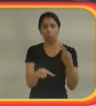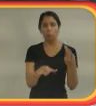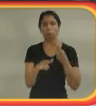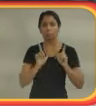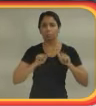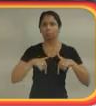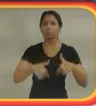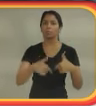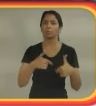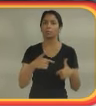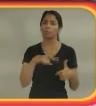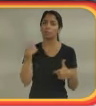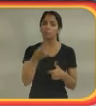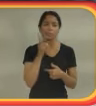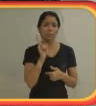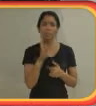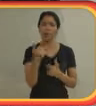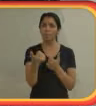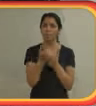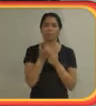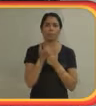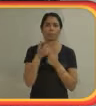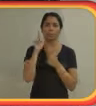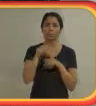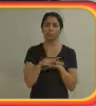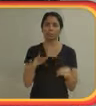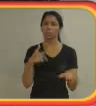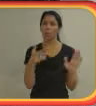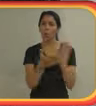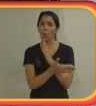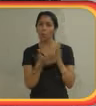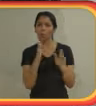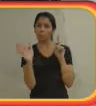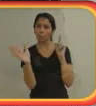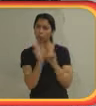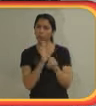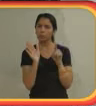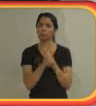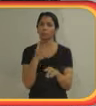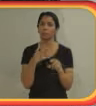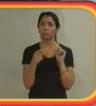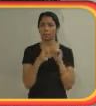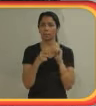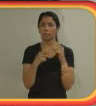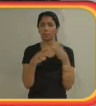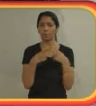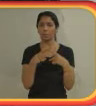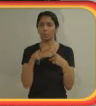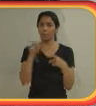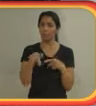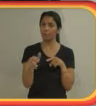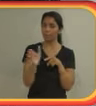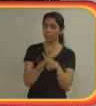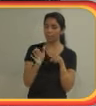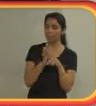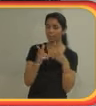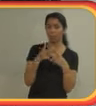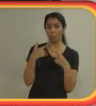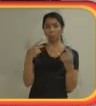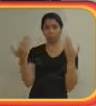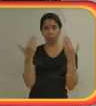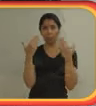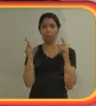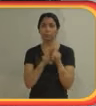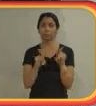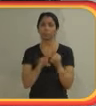foram enfrentados por nós dois juntos. E ela sempre me apoiava, assim, eu tinha alguns questionamentos que eu fazia para ela, fazia